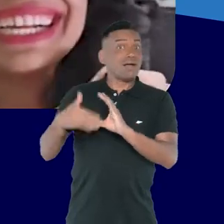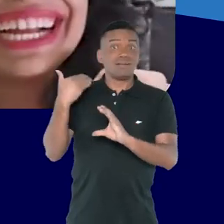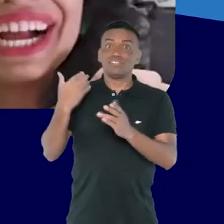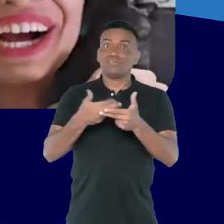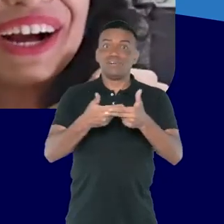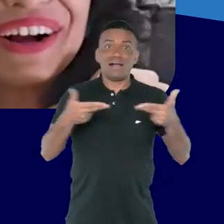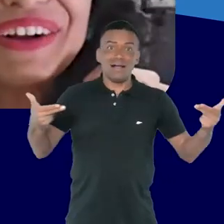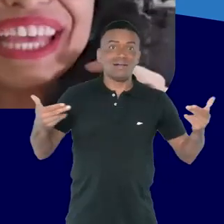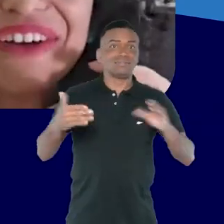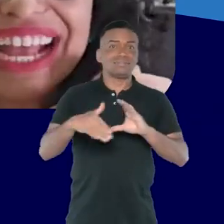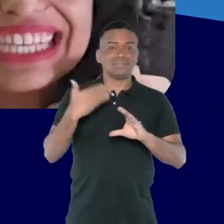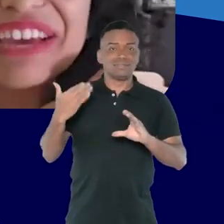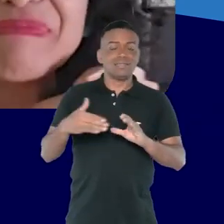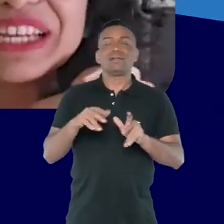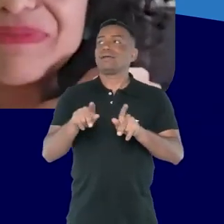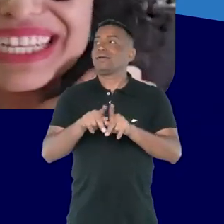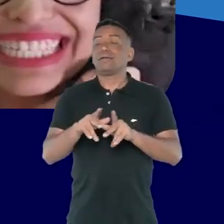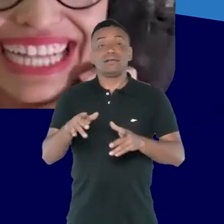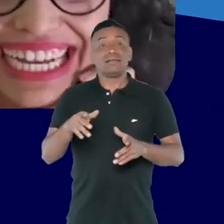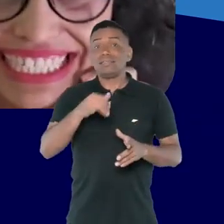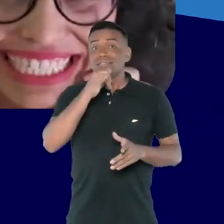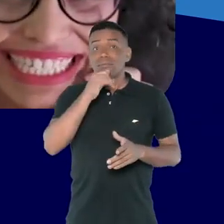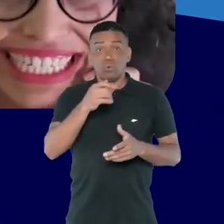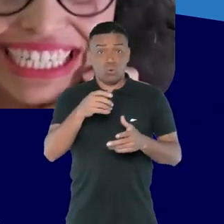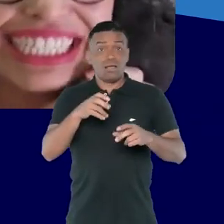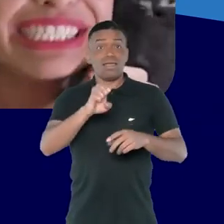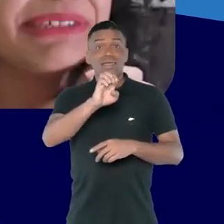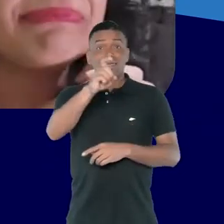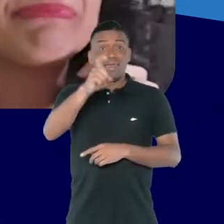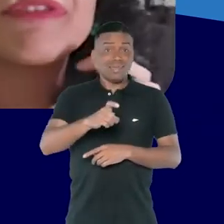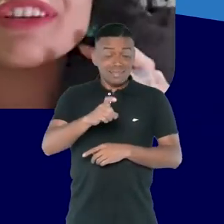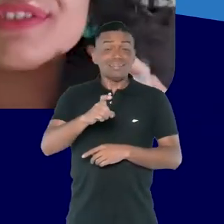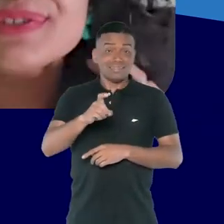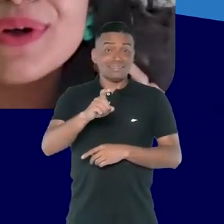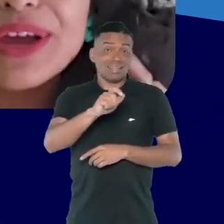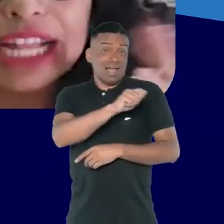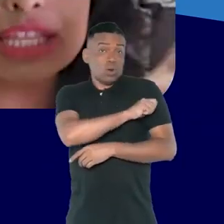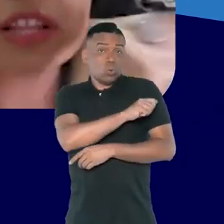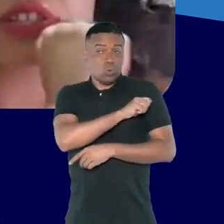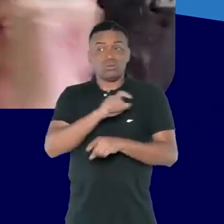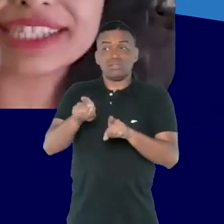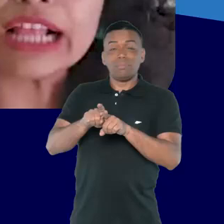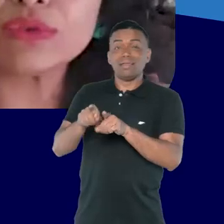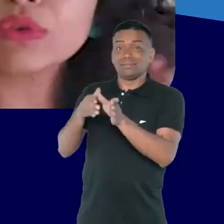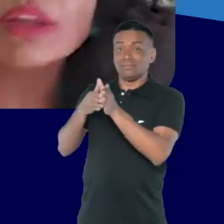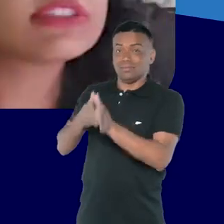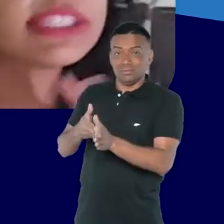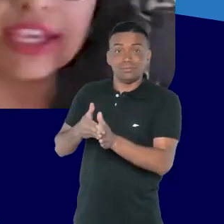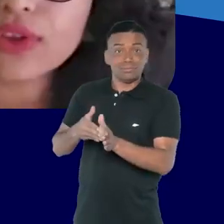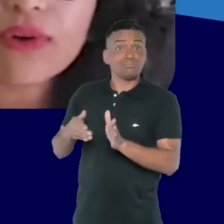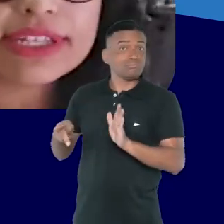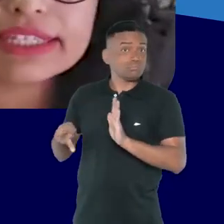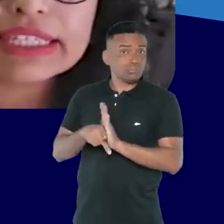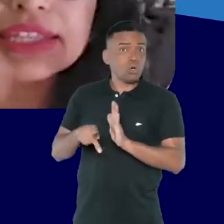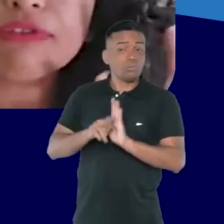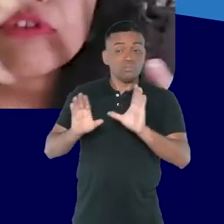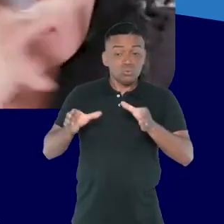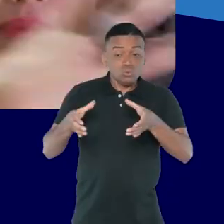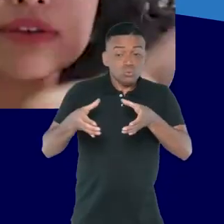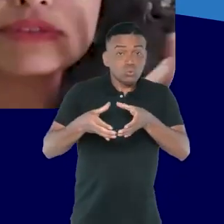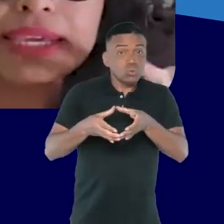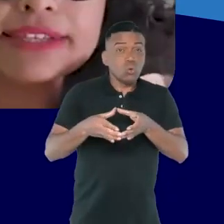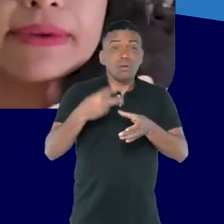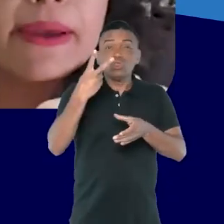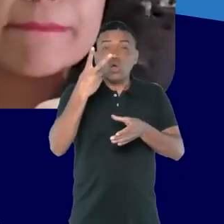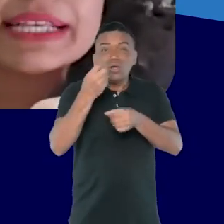nadado. O que eu recebi de mensagem de professor, tanto de ex-aluno quanto de seguidores, assim, que não